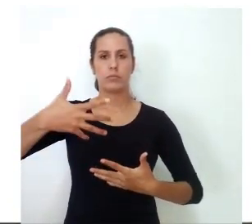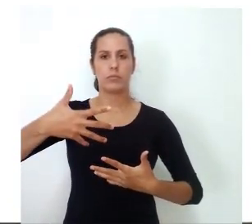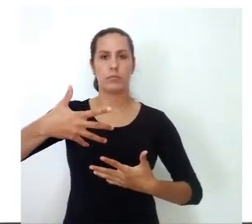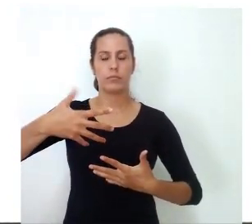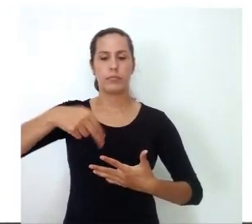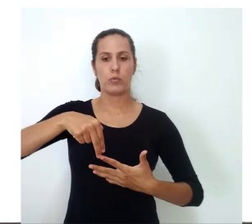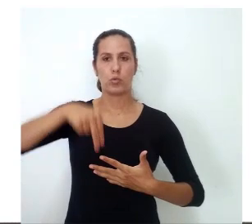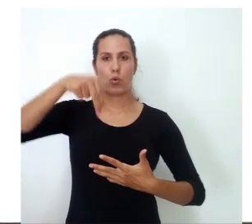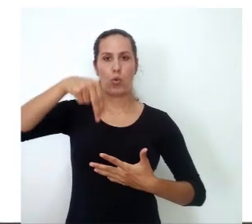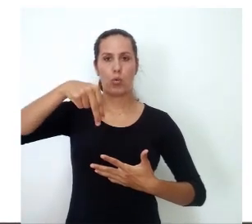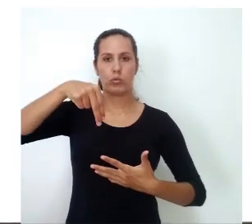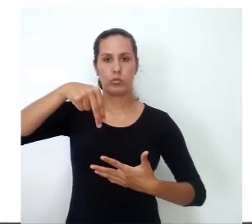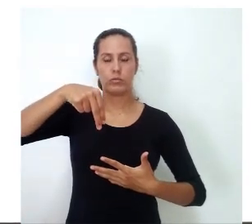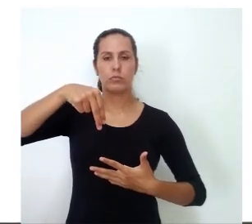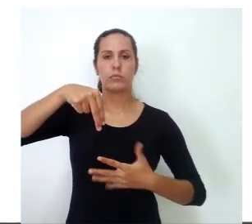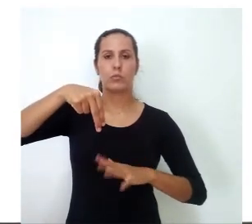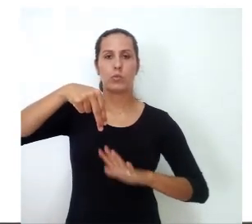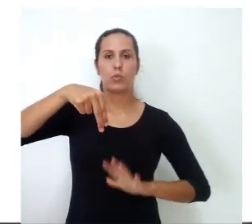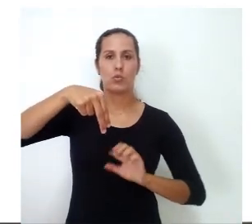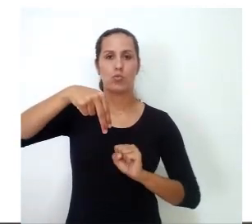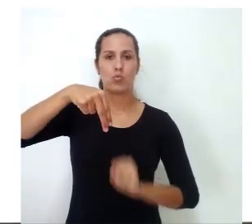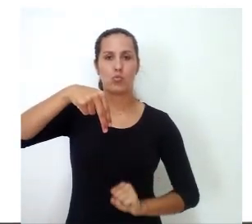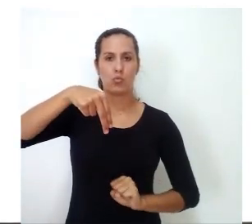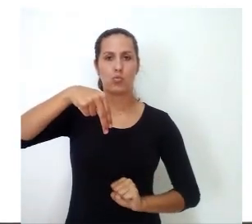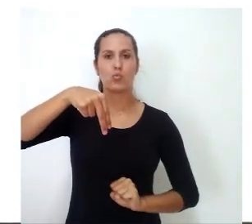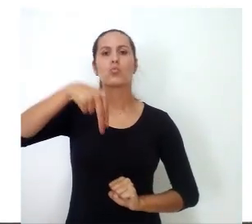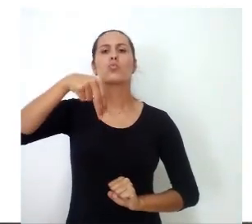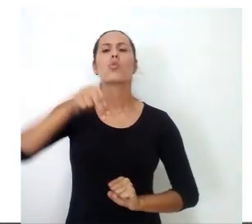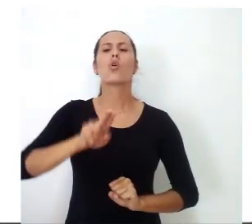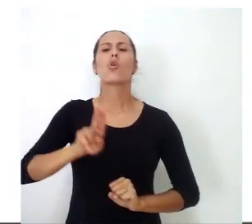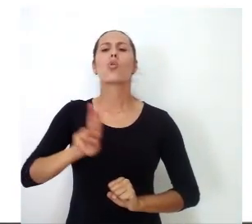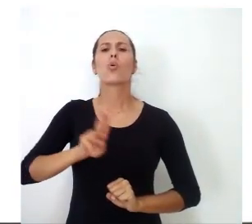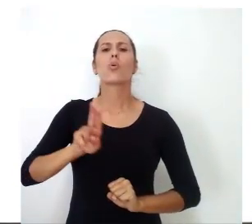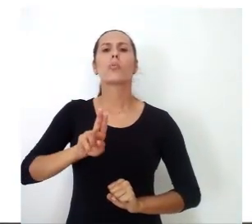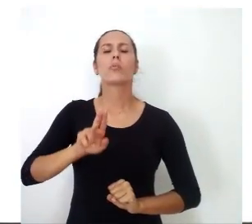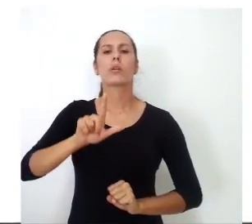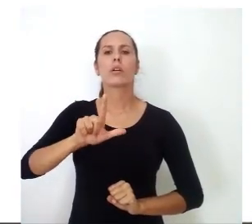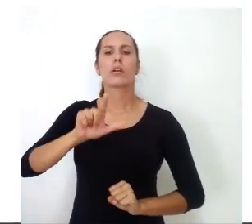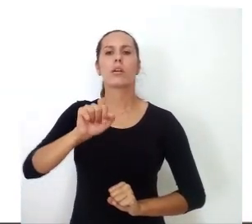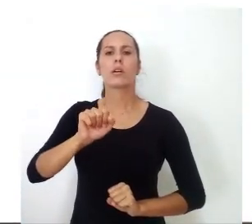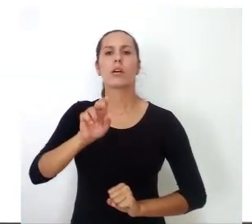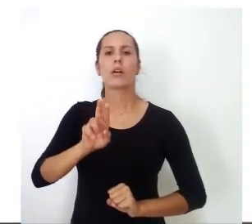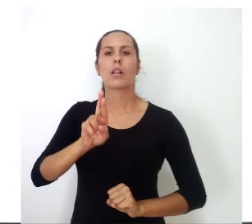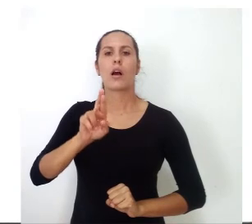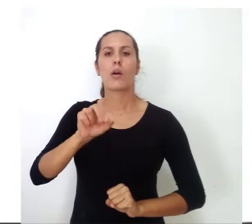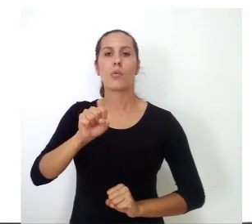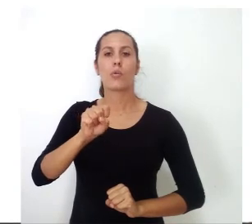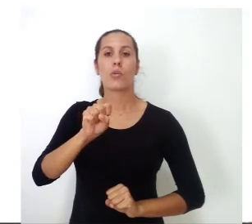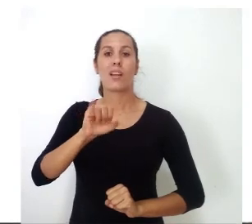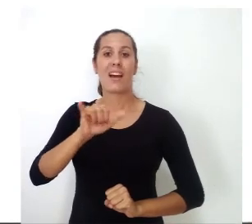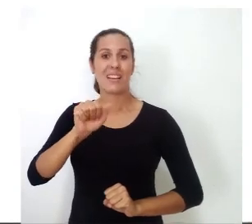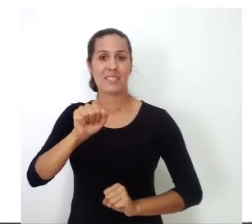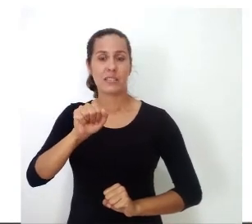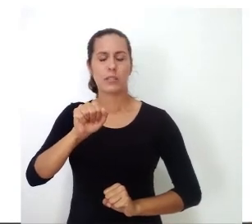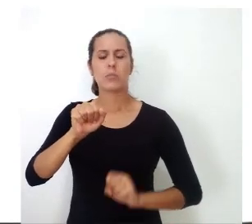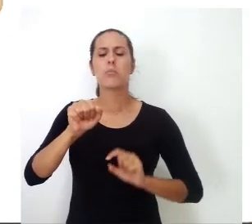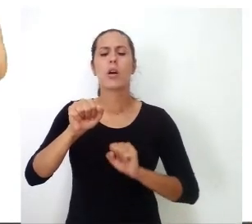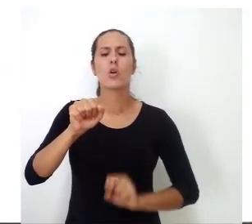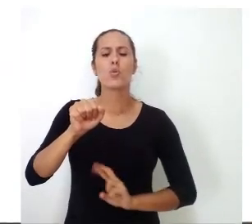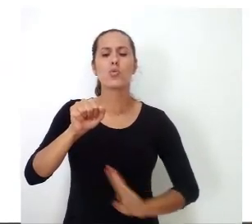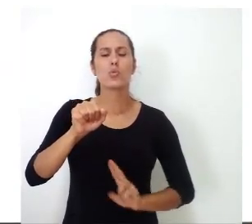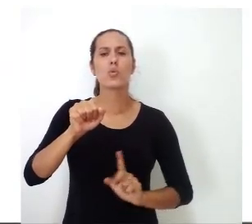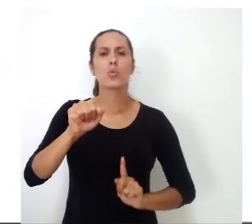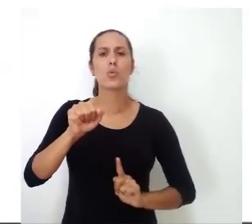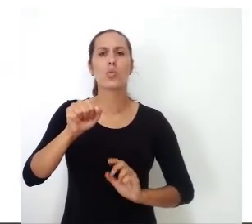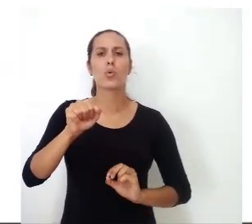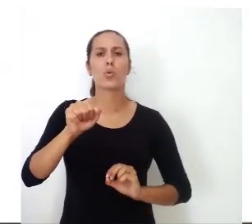dois continentes. Um ao norte, outro ao sul. Qual é o do norte, Dantas? Laurásia.